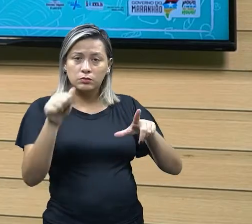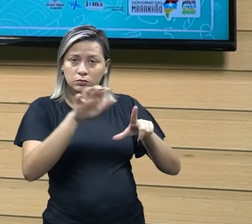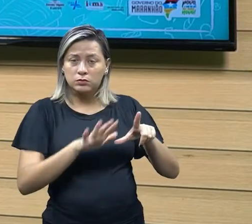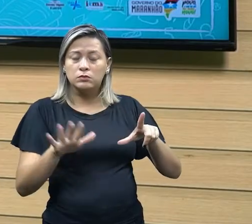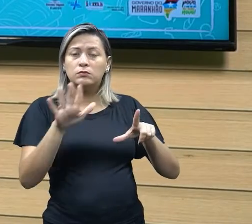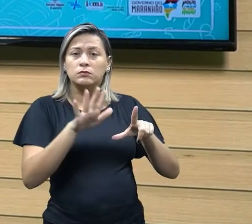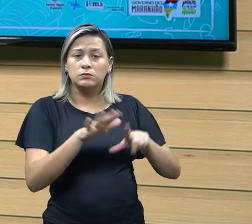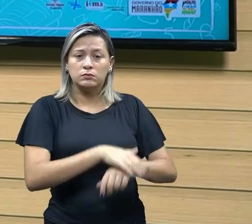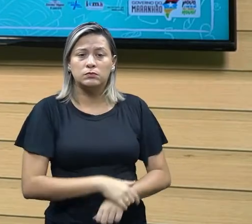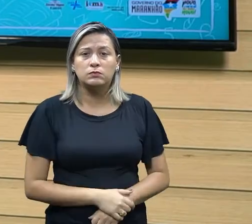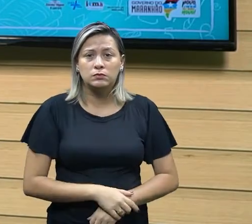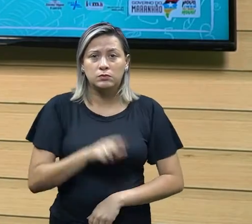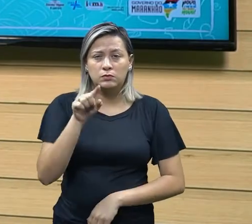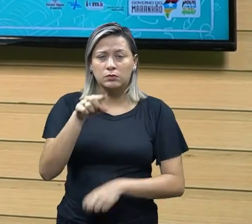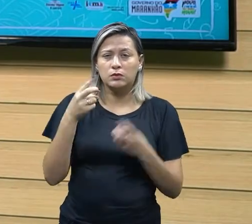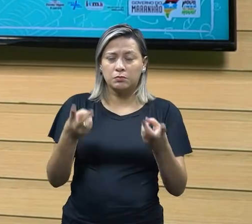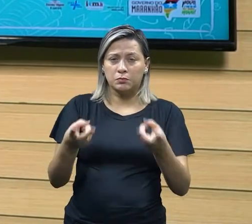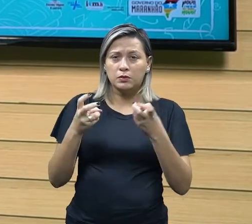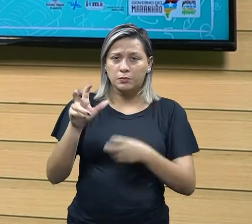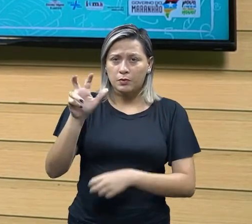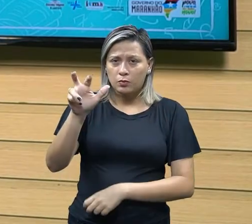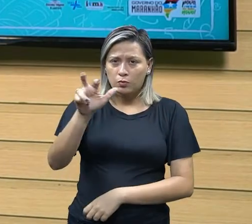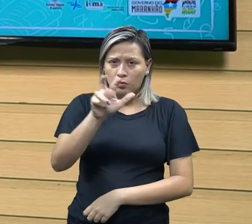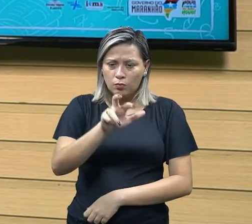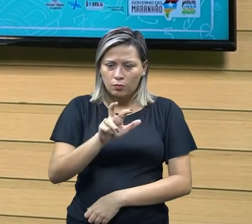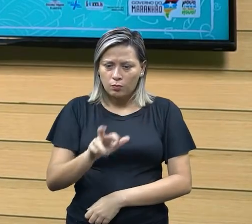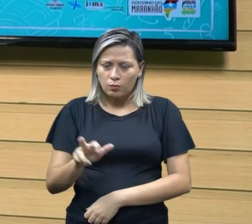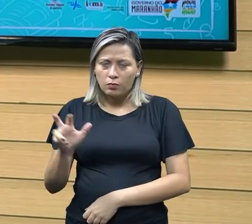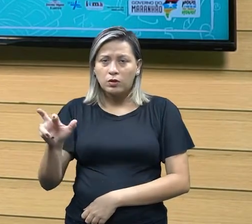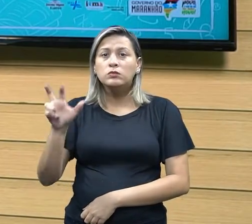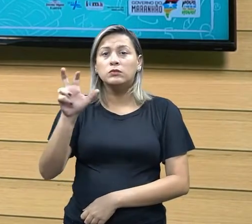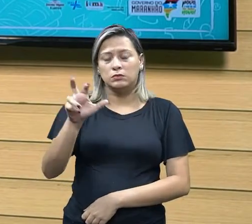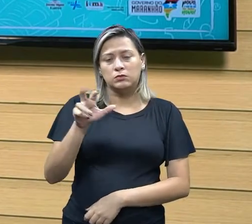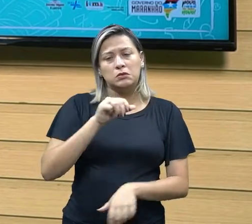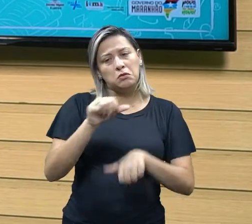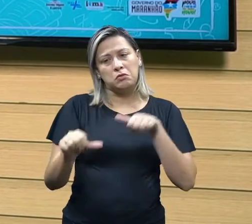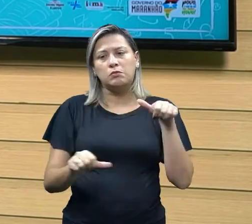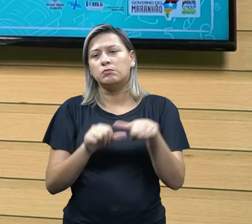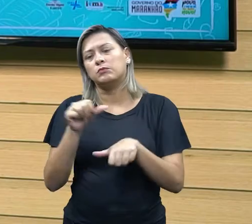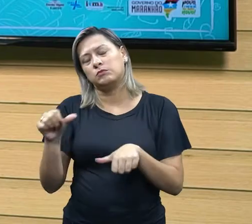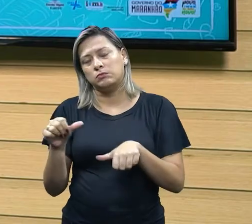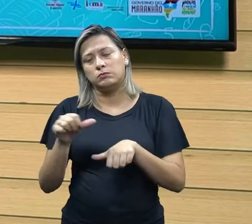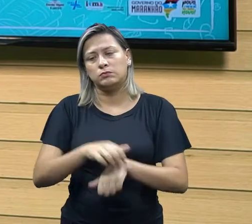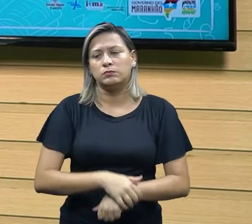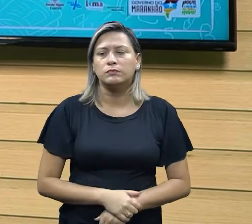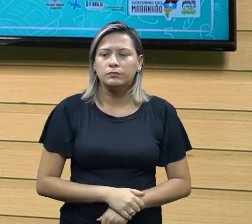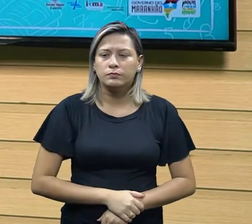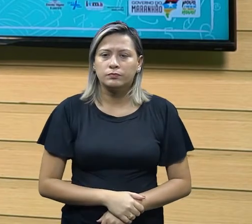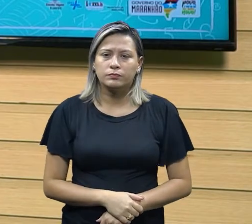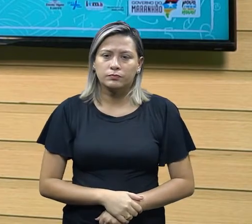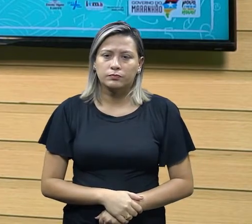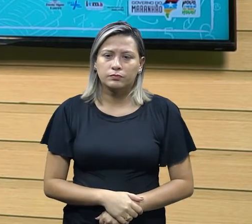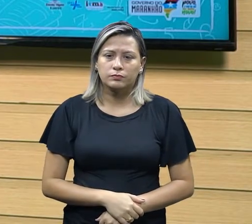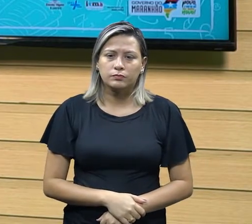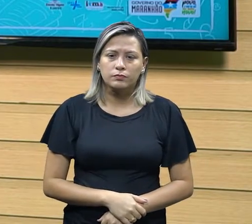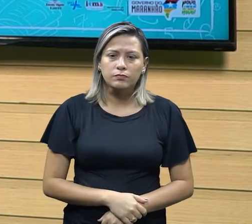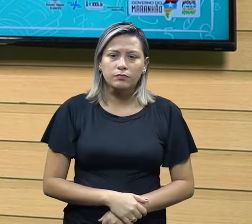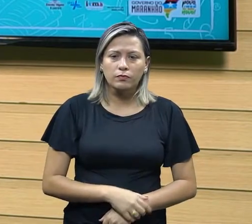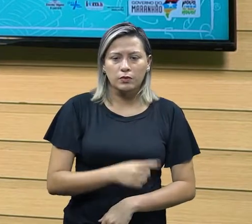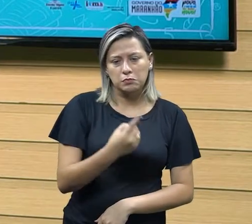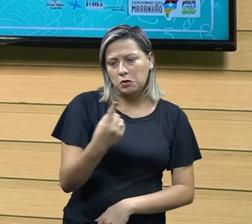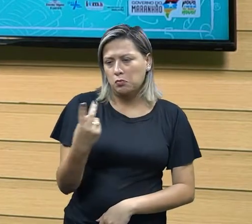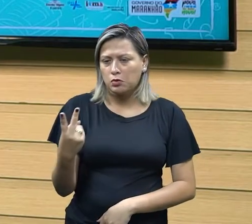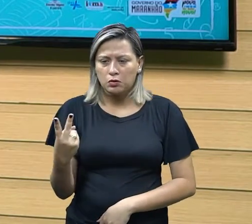anterior, no slide anterior, nós vimos que você podia com o mouse selecionar, né, alternando ali do Model para